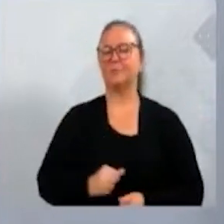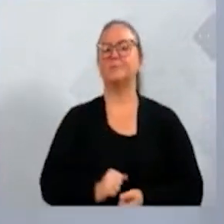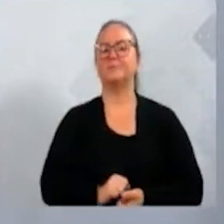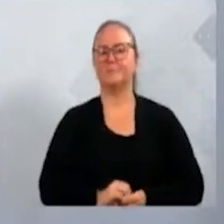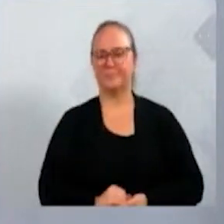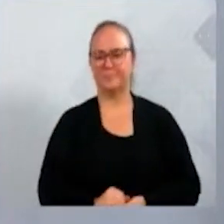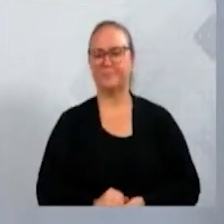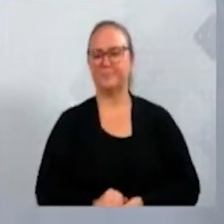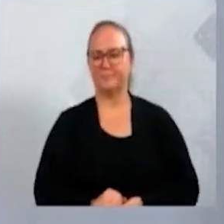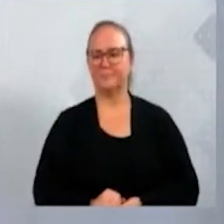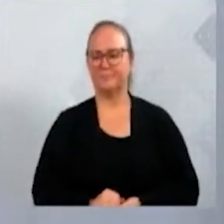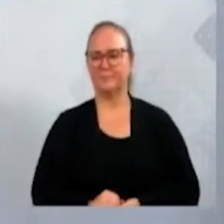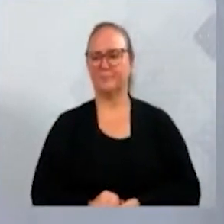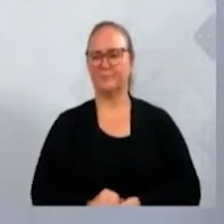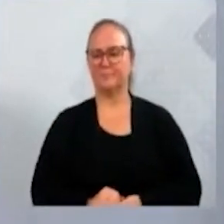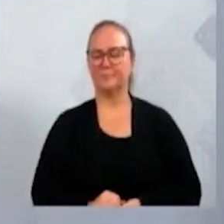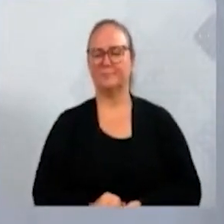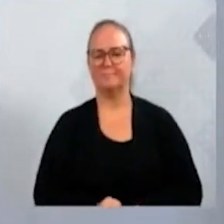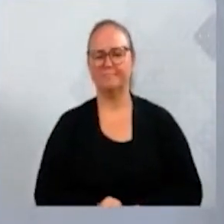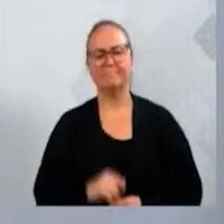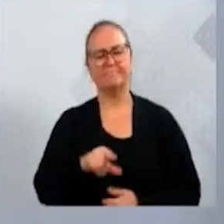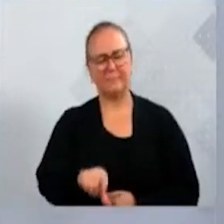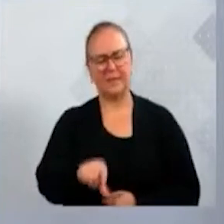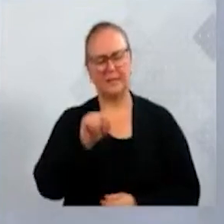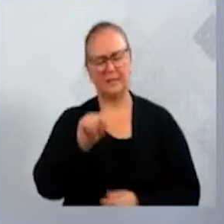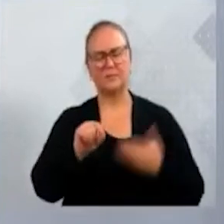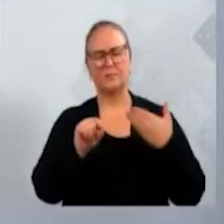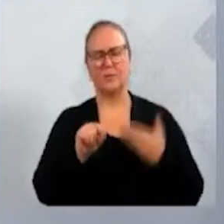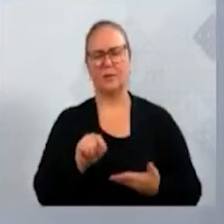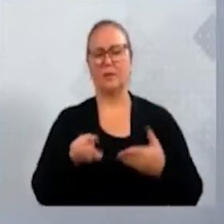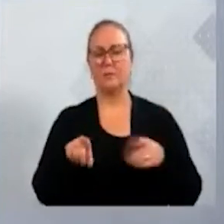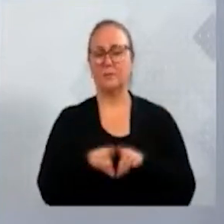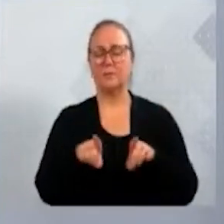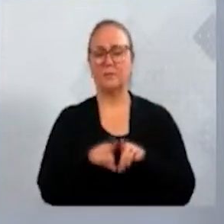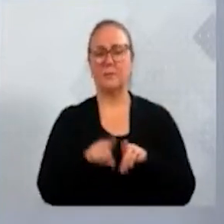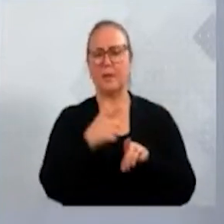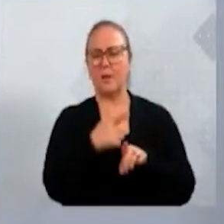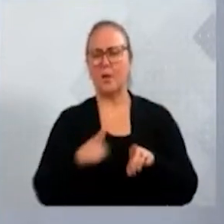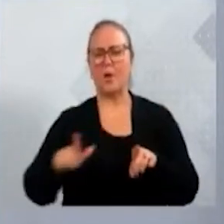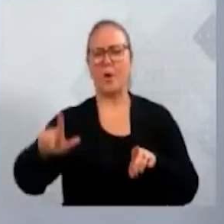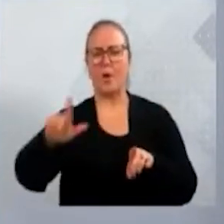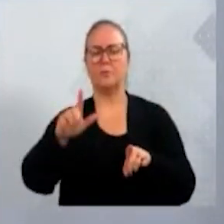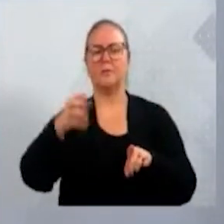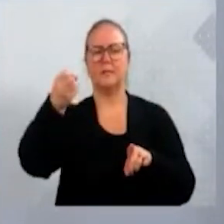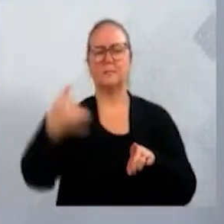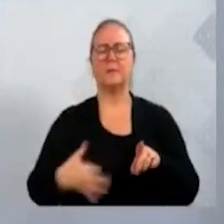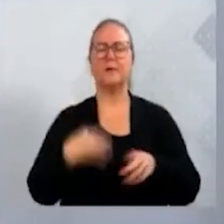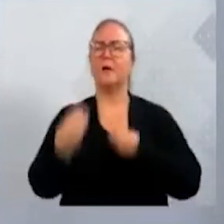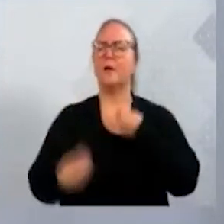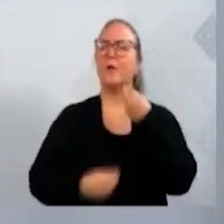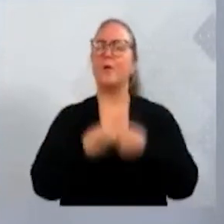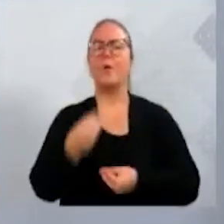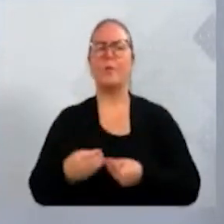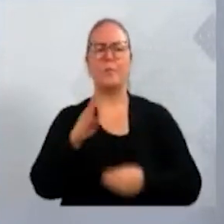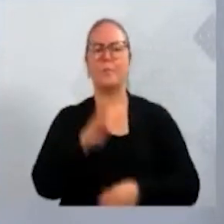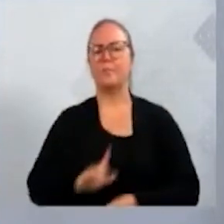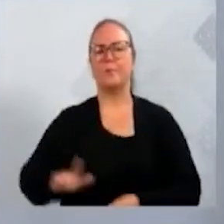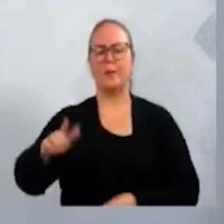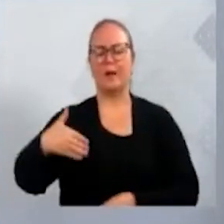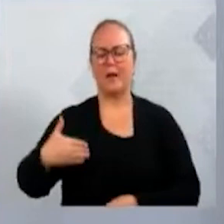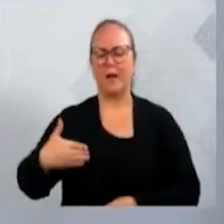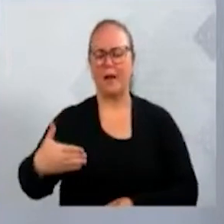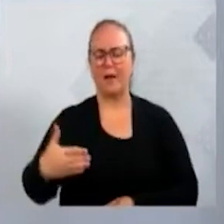fez esta escolha e fez tantas outras que definem como Blumenau é e como vai